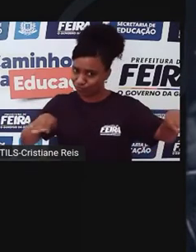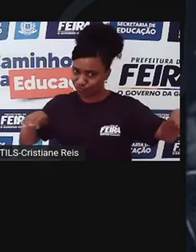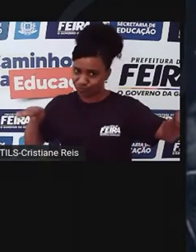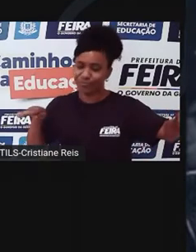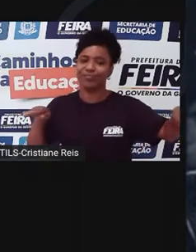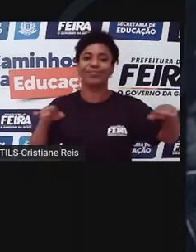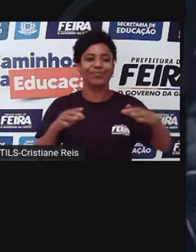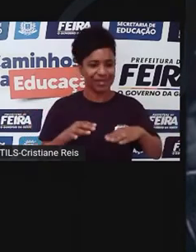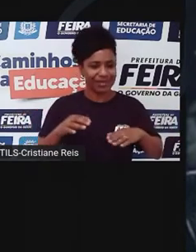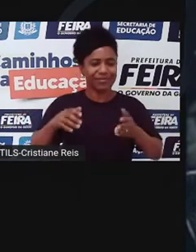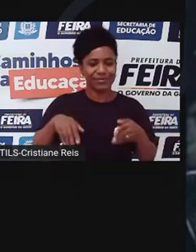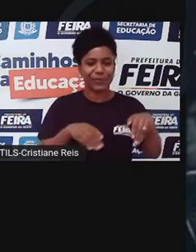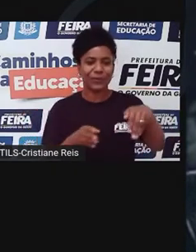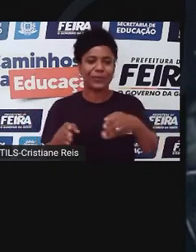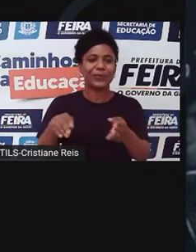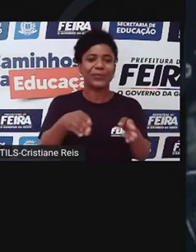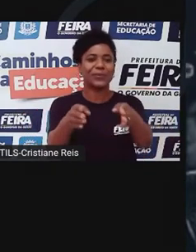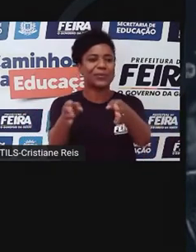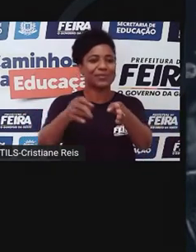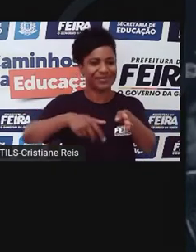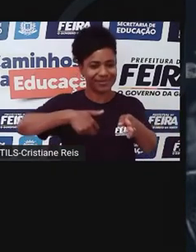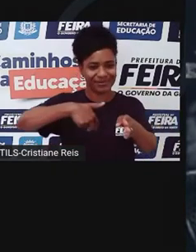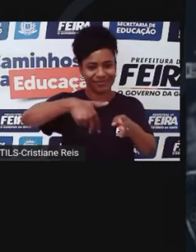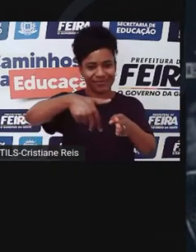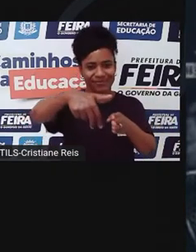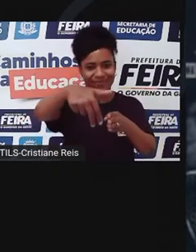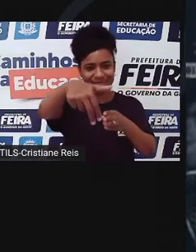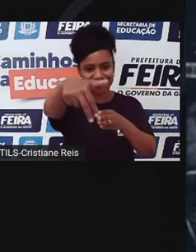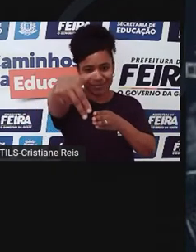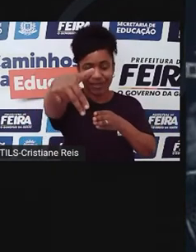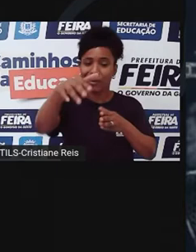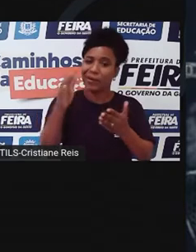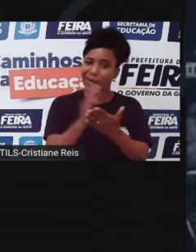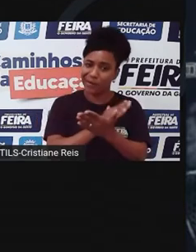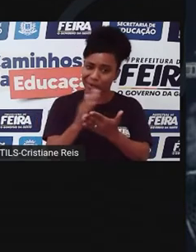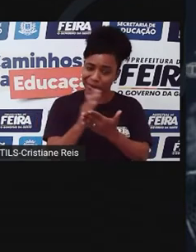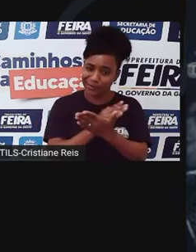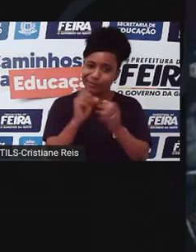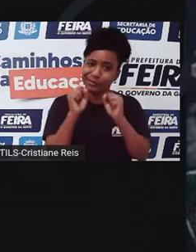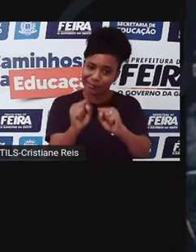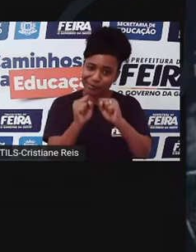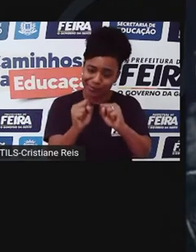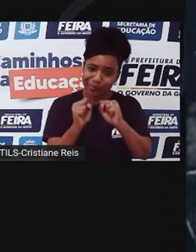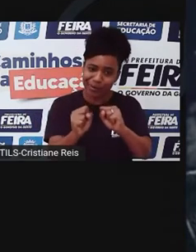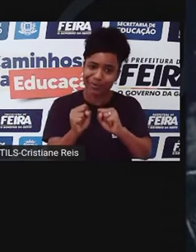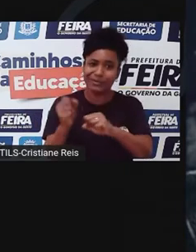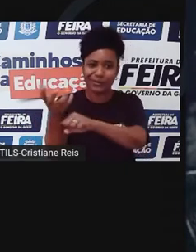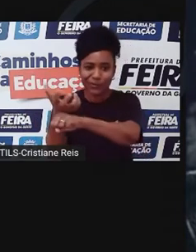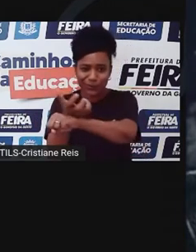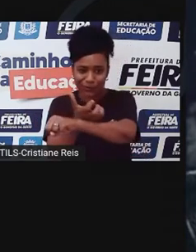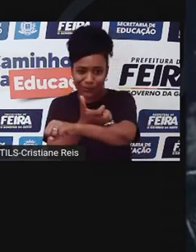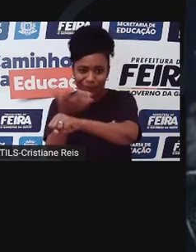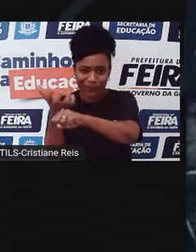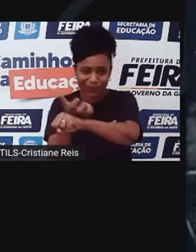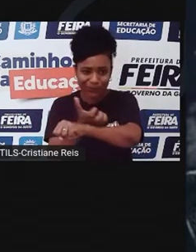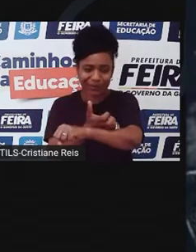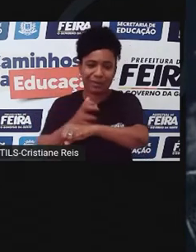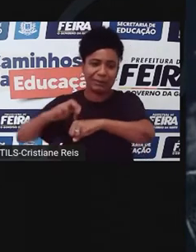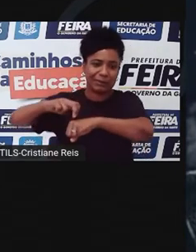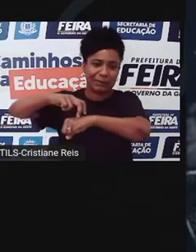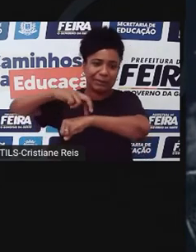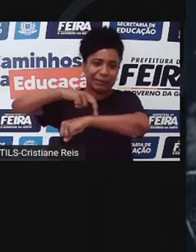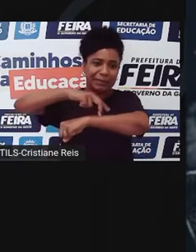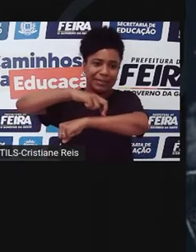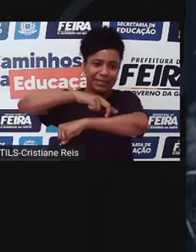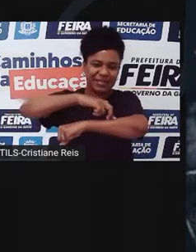Muito provavelmente, depois de algum tempo, alguém vai desviar pela grama e deixar marcas de um caminho mais curto que as pessoas fazem para cortar,